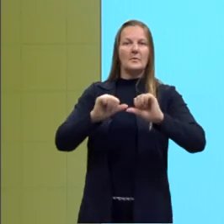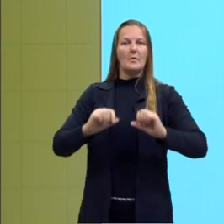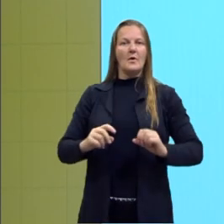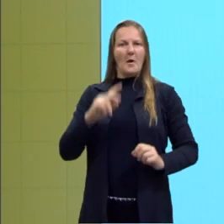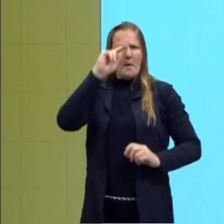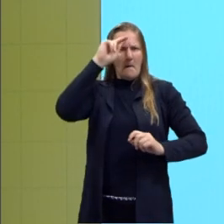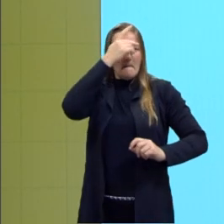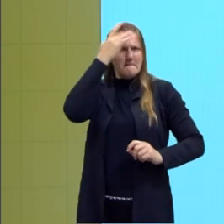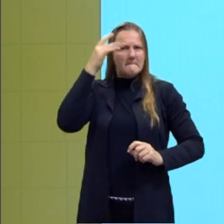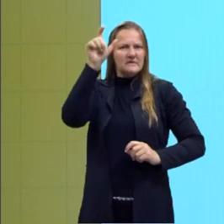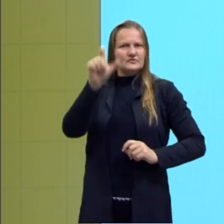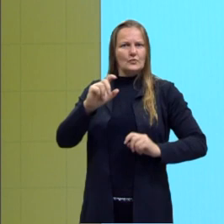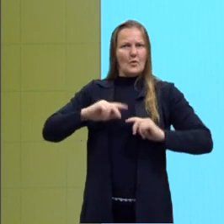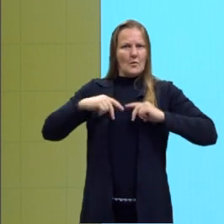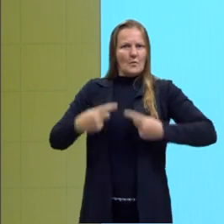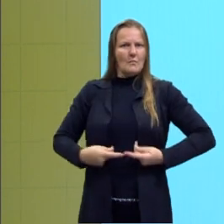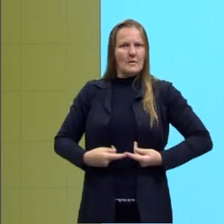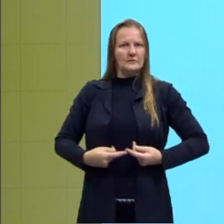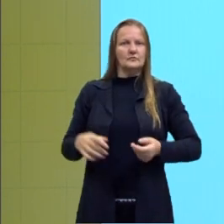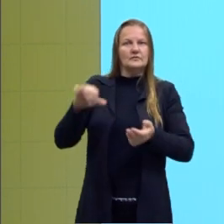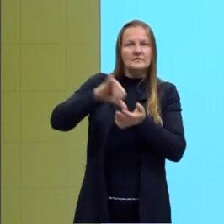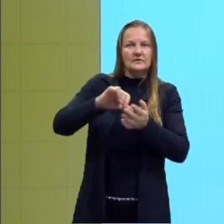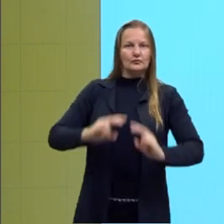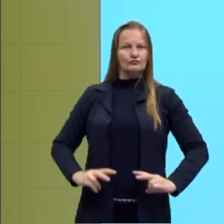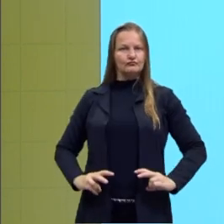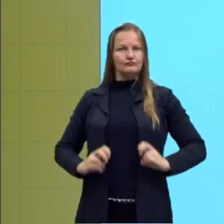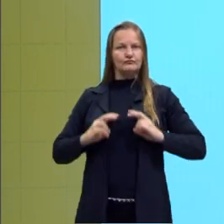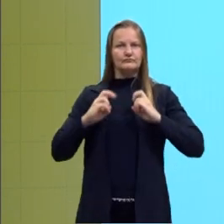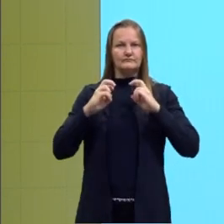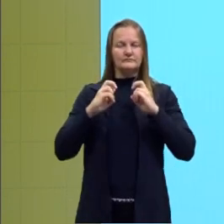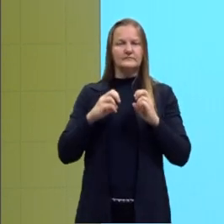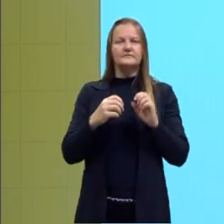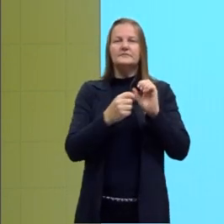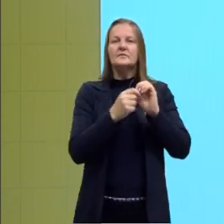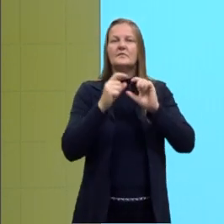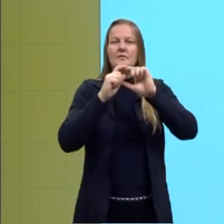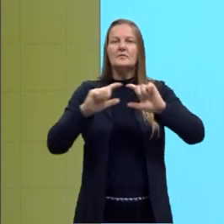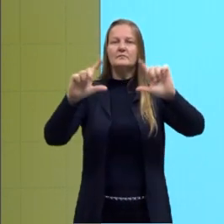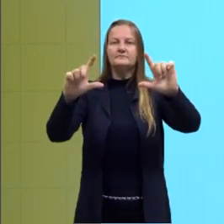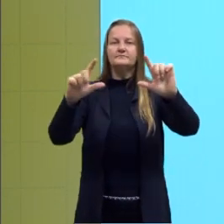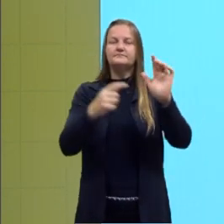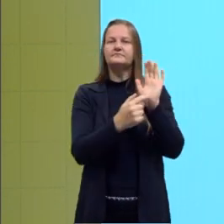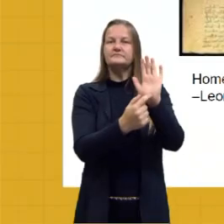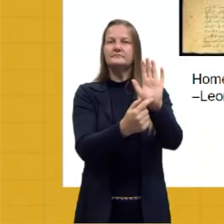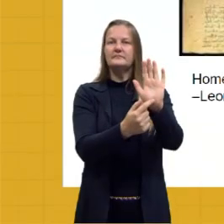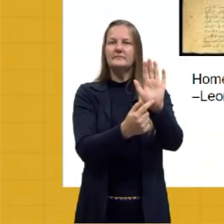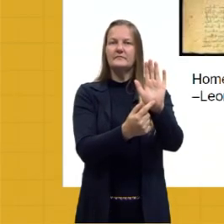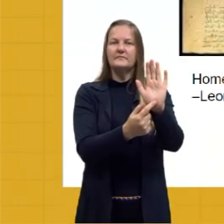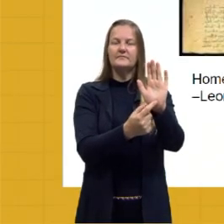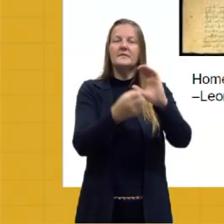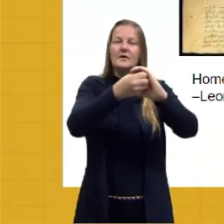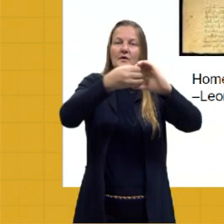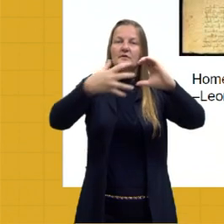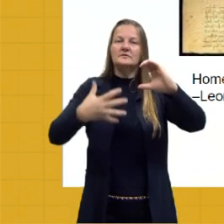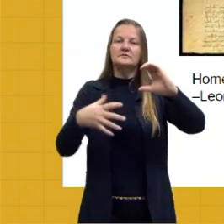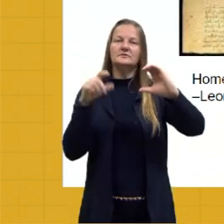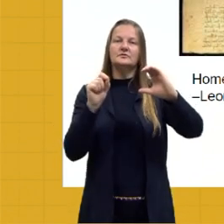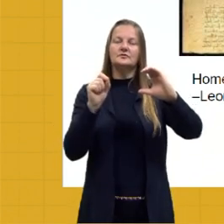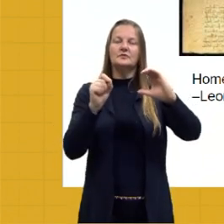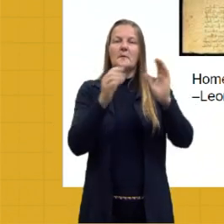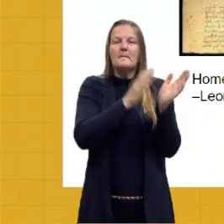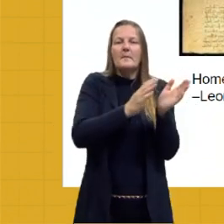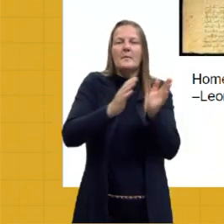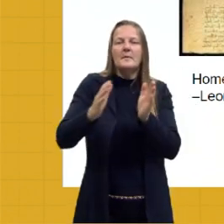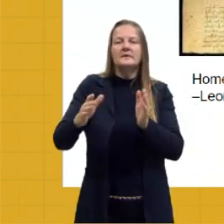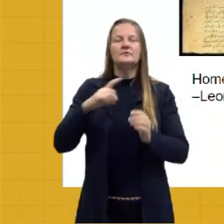o homem acima de tudo E aí é interessante nesse slide essas duas imagens que eu trago para falar dessas características do